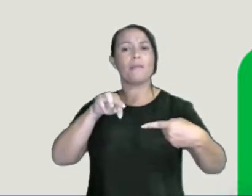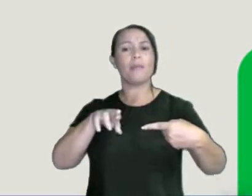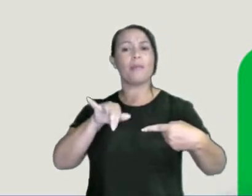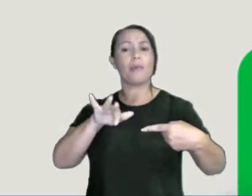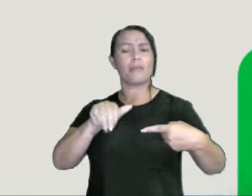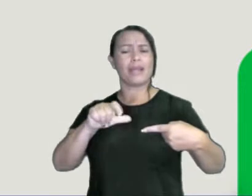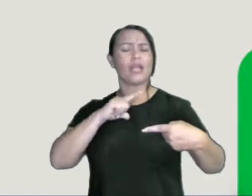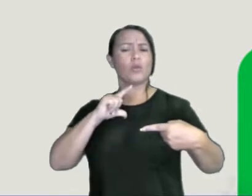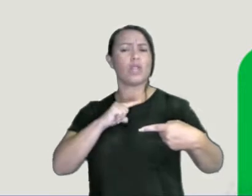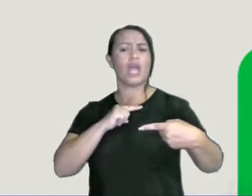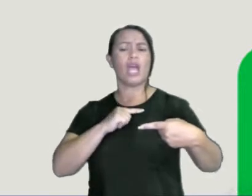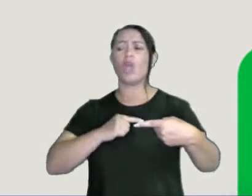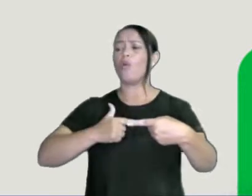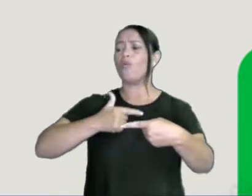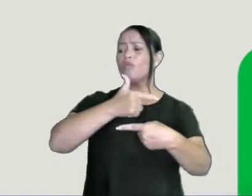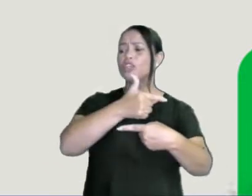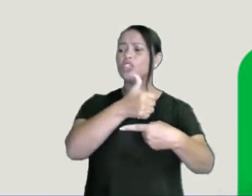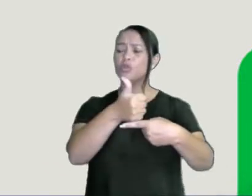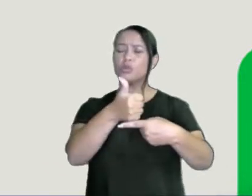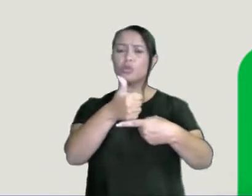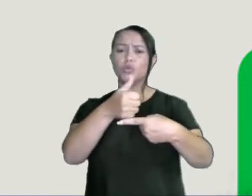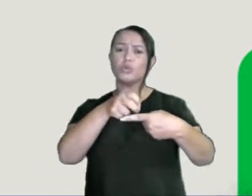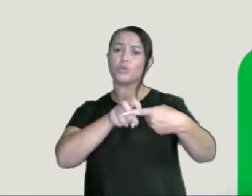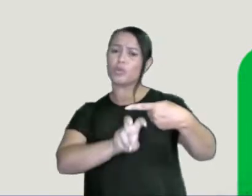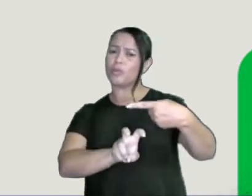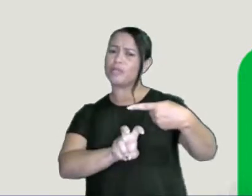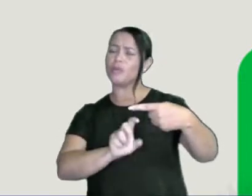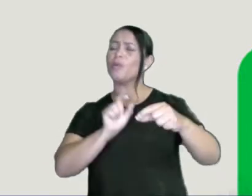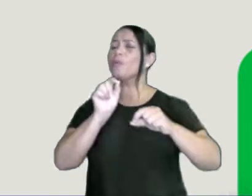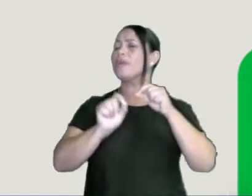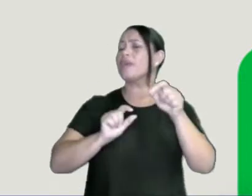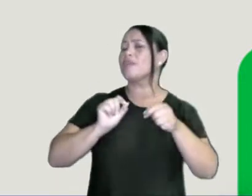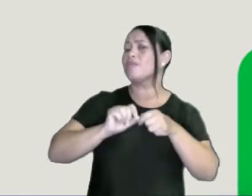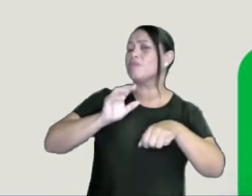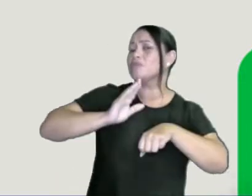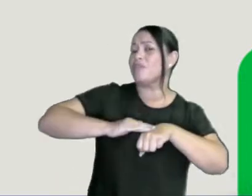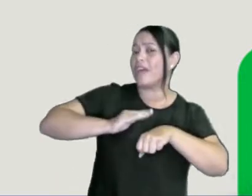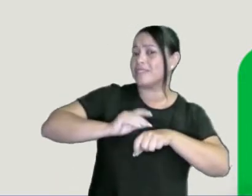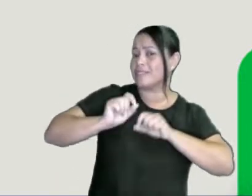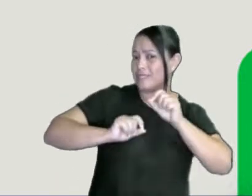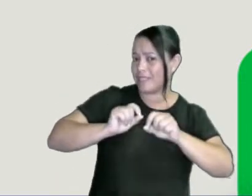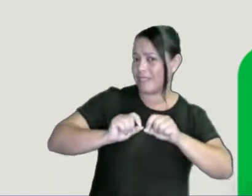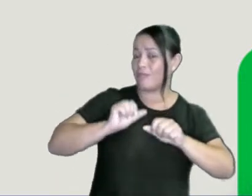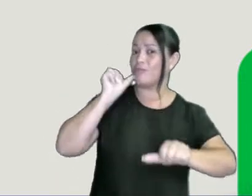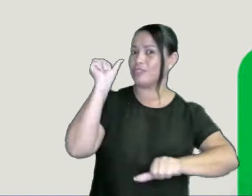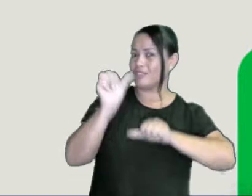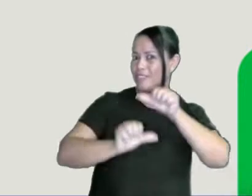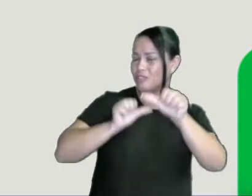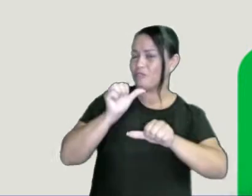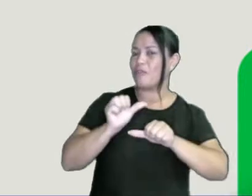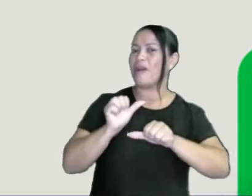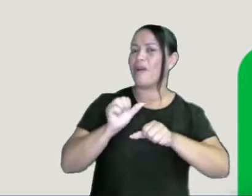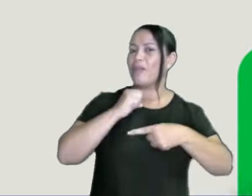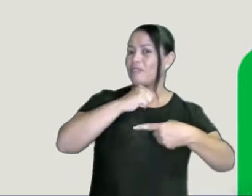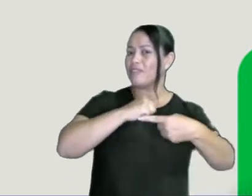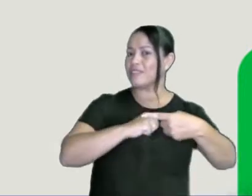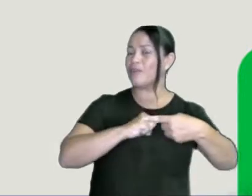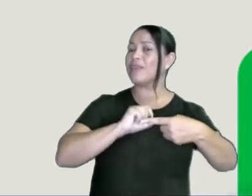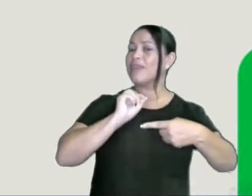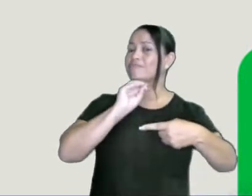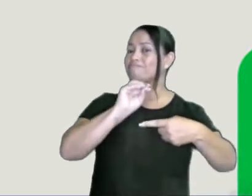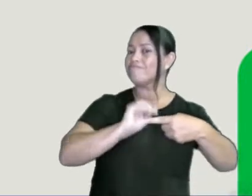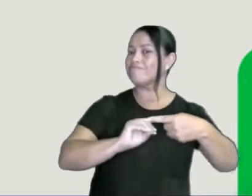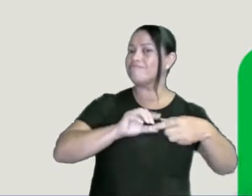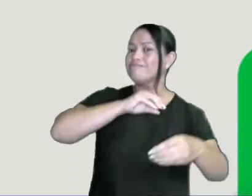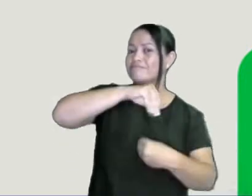tenho 21 sobre 5, o que é que nós vamos fazer? Vamos transformar ela em uma fração mista, tá certo?